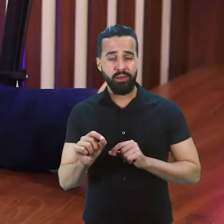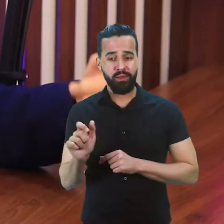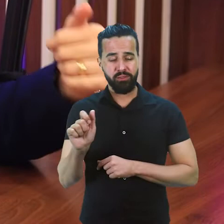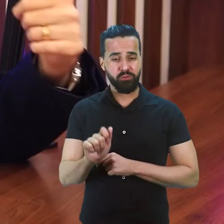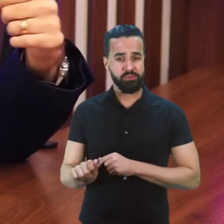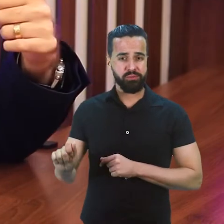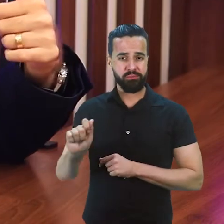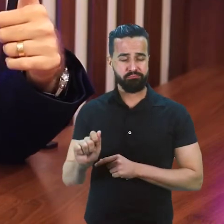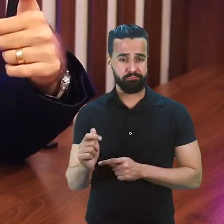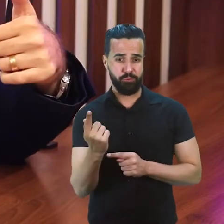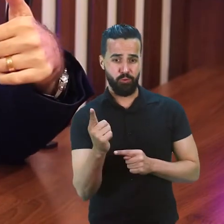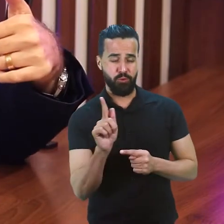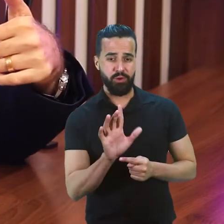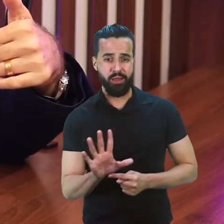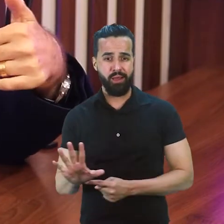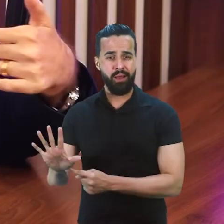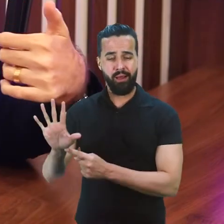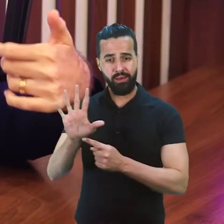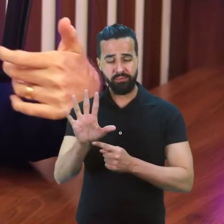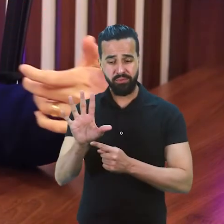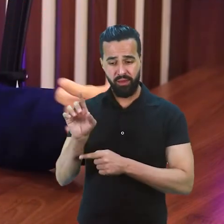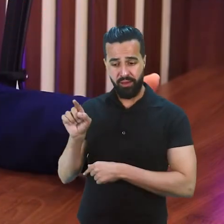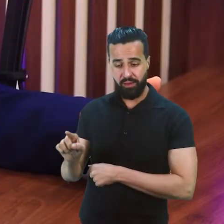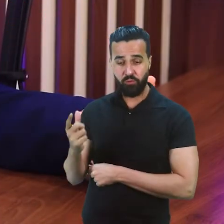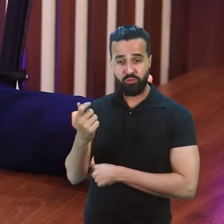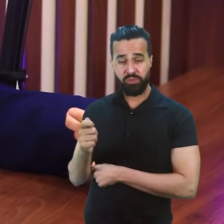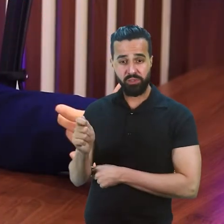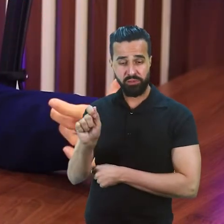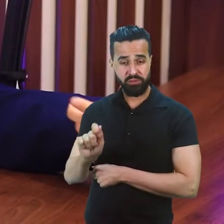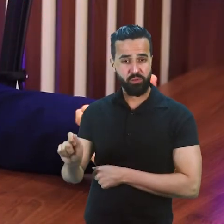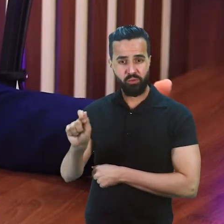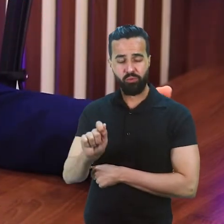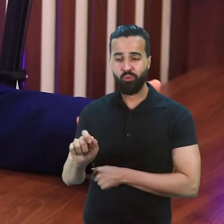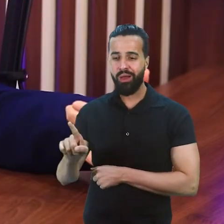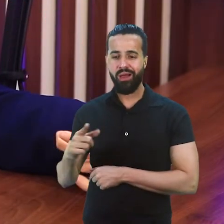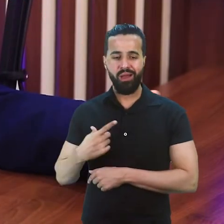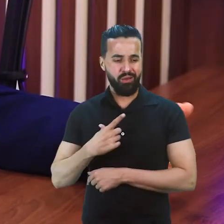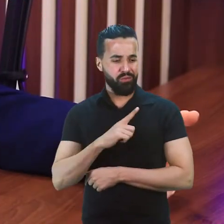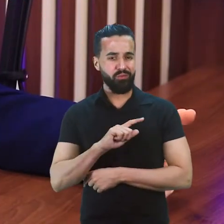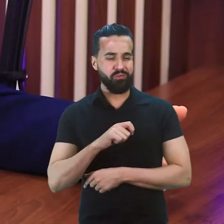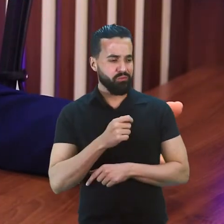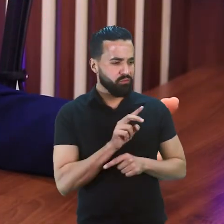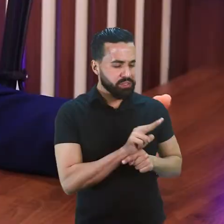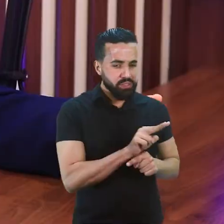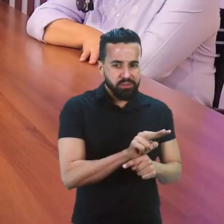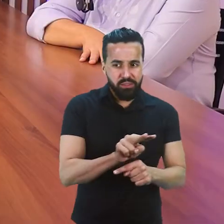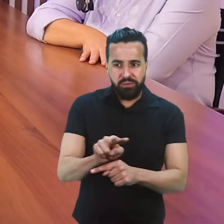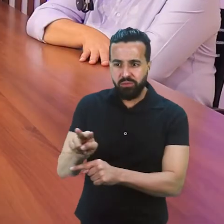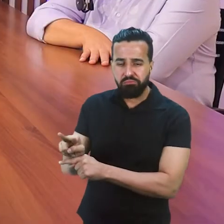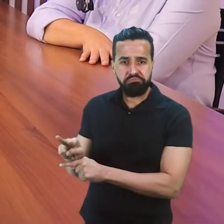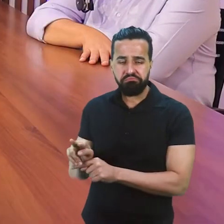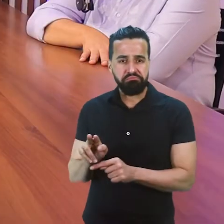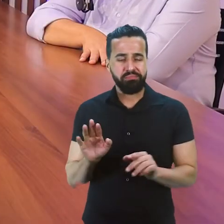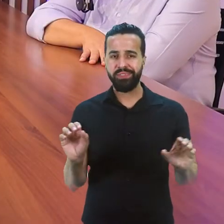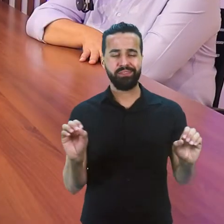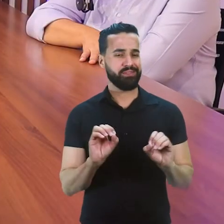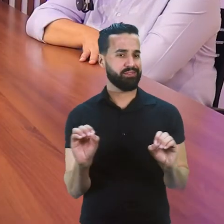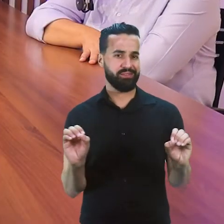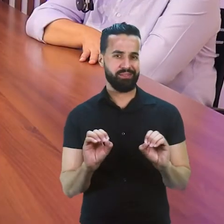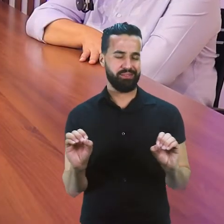estado de Goiás, elas não atuam muito nessa questão da fiscalização no cumprimento da legislação. Então,